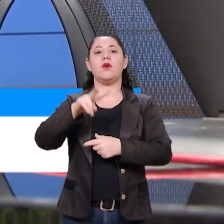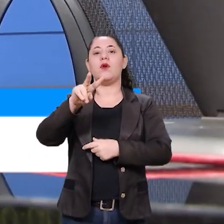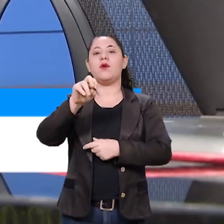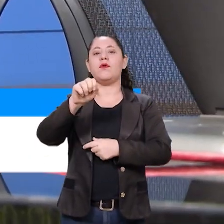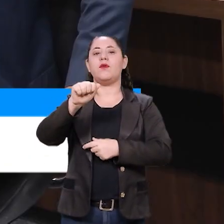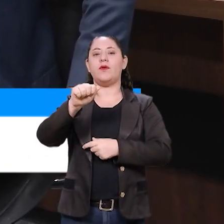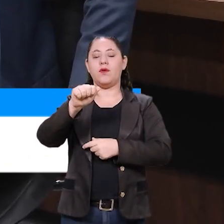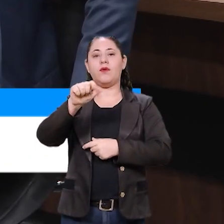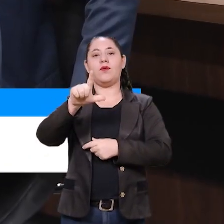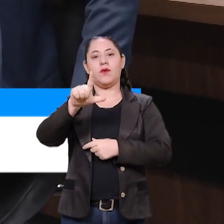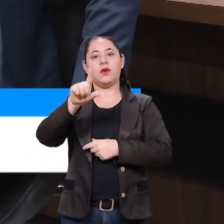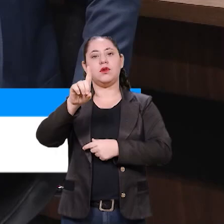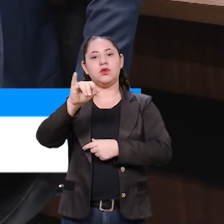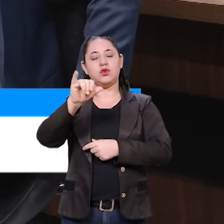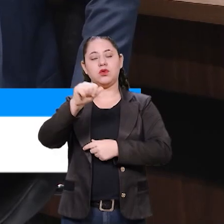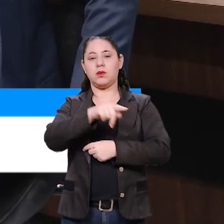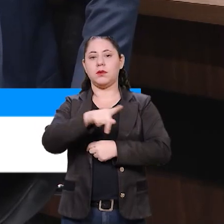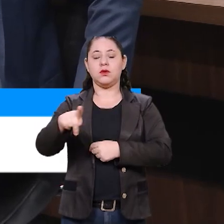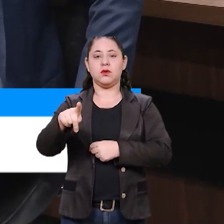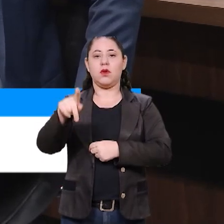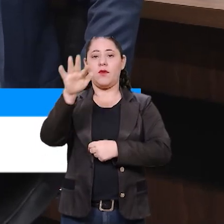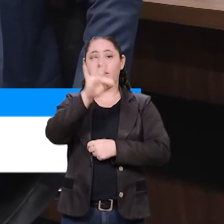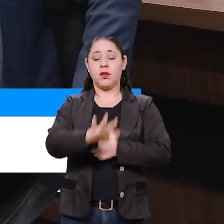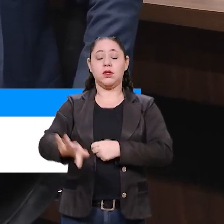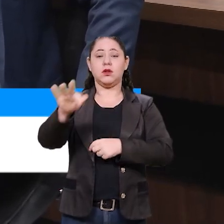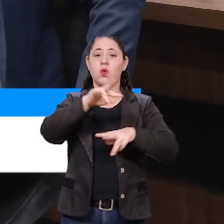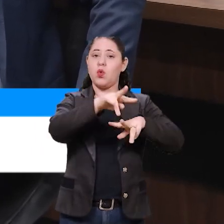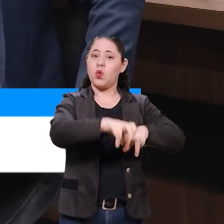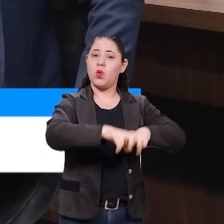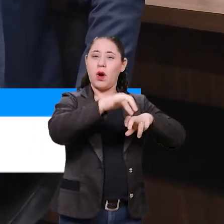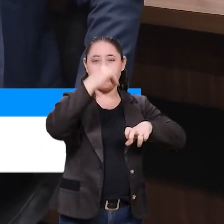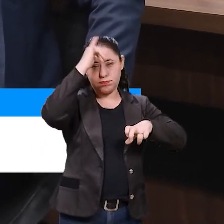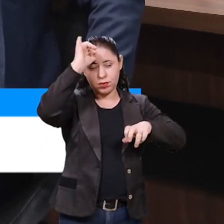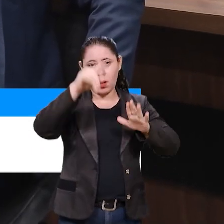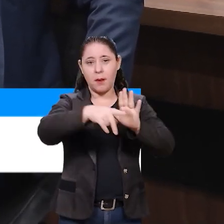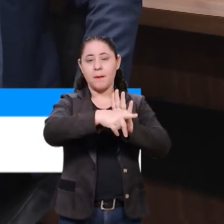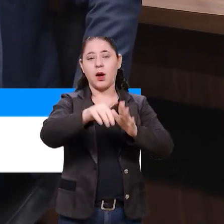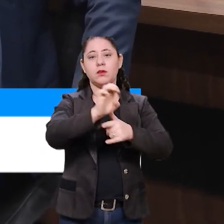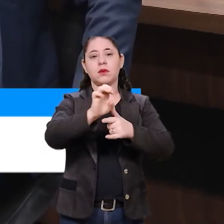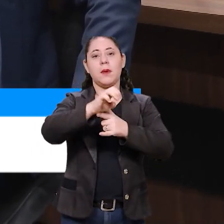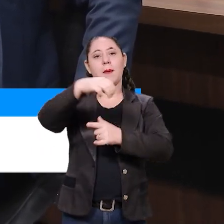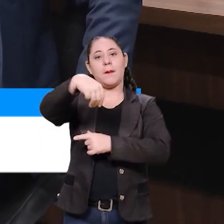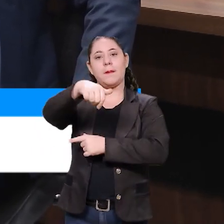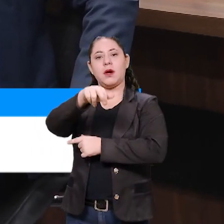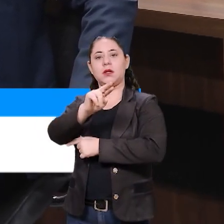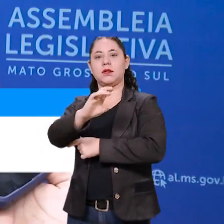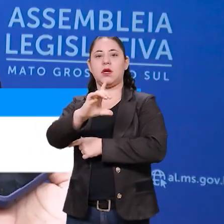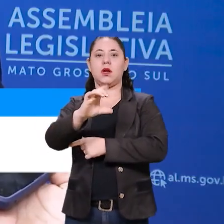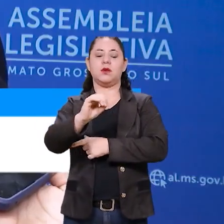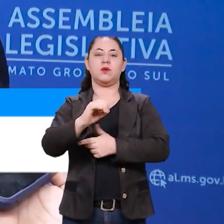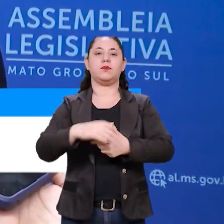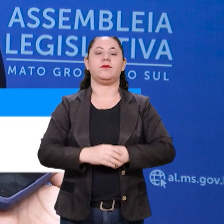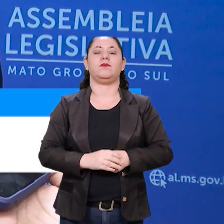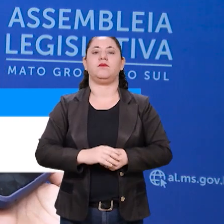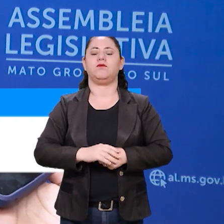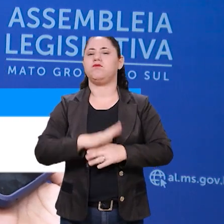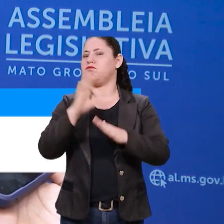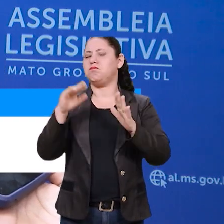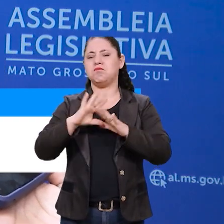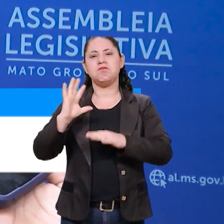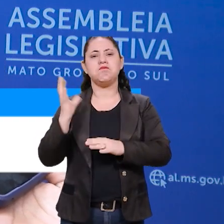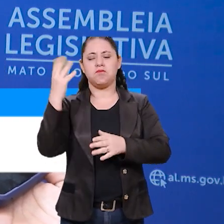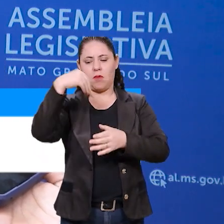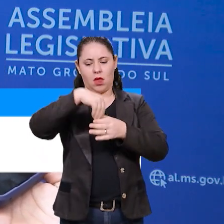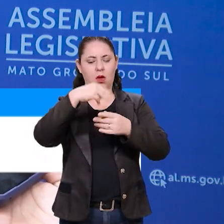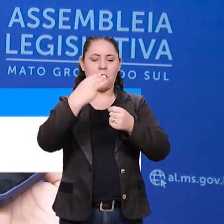Valdir Júnior, e o presidente da Federação da Agricultura e Pecuária de Mato Grosso do Sul, Marcelo Bertoni. Tudo acontece dentro do